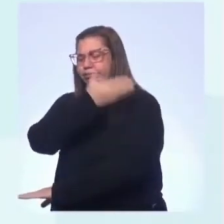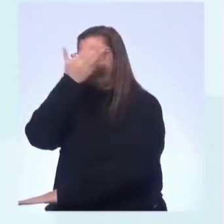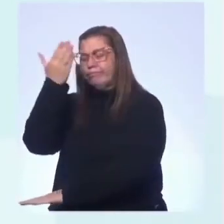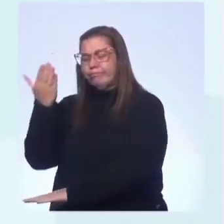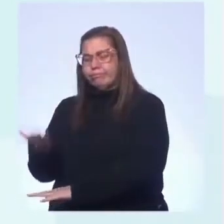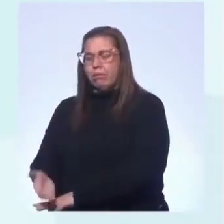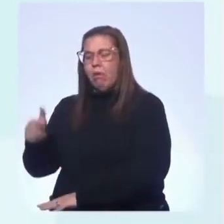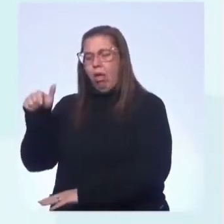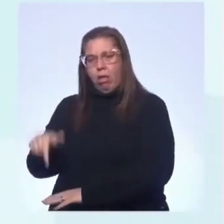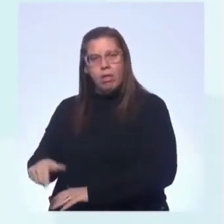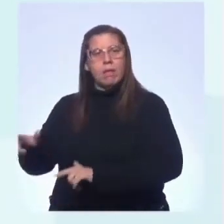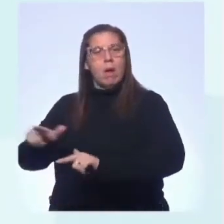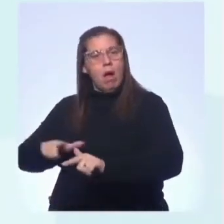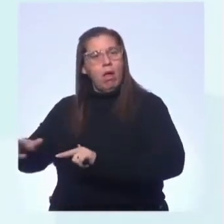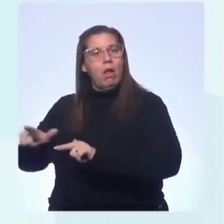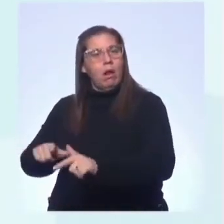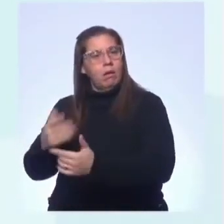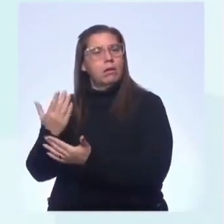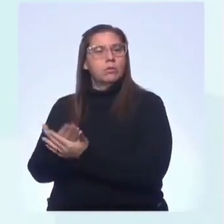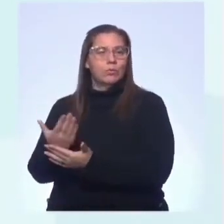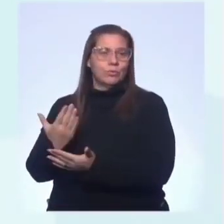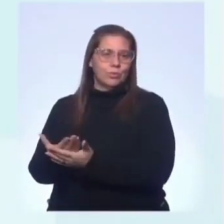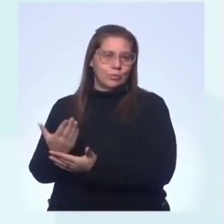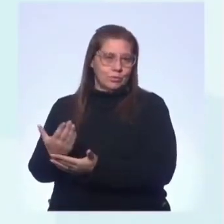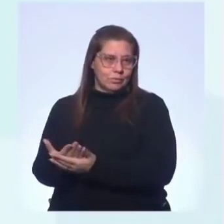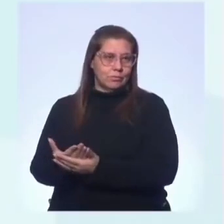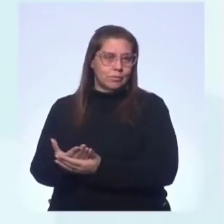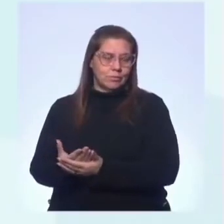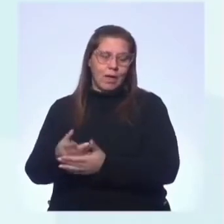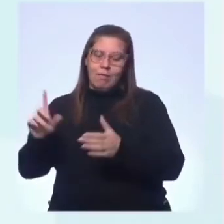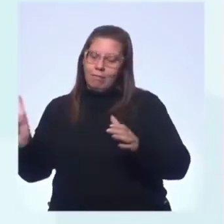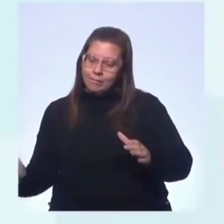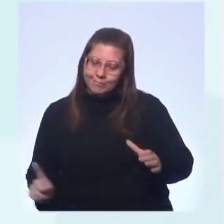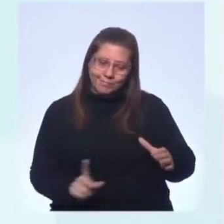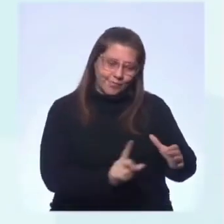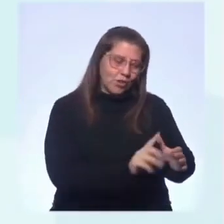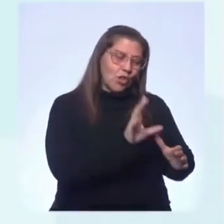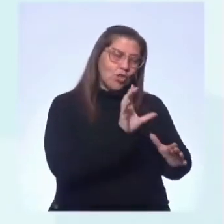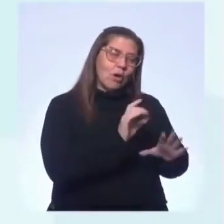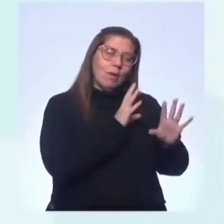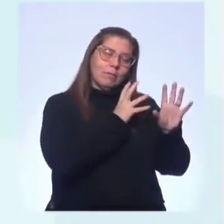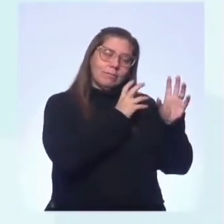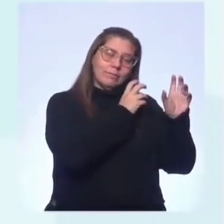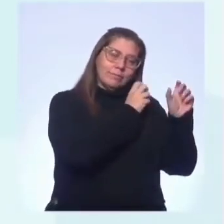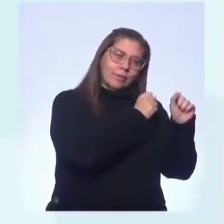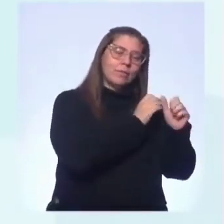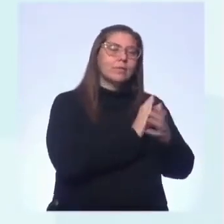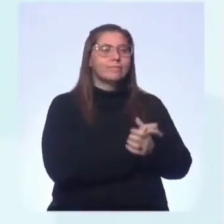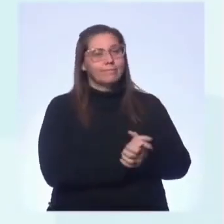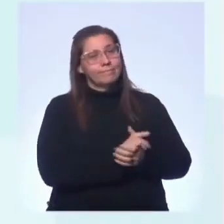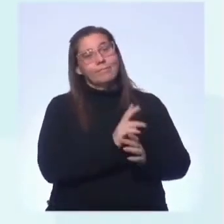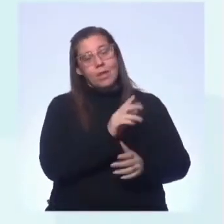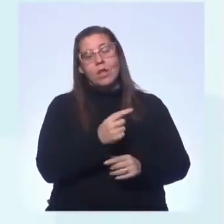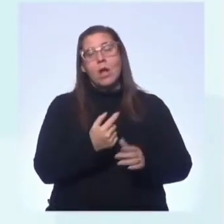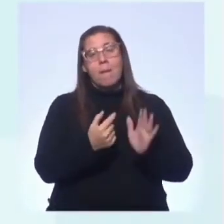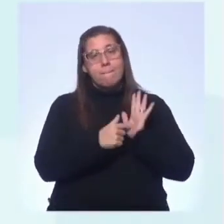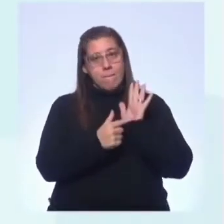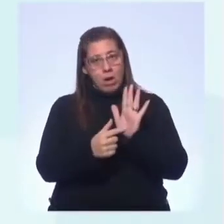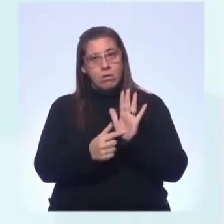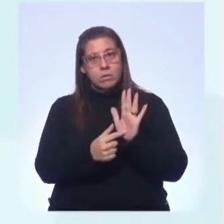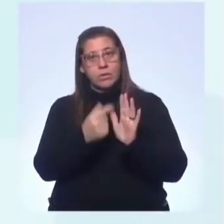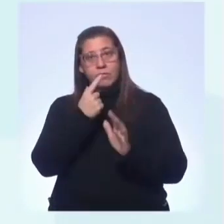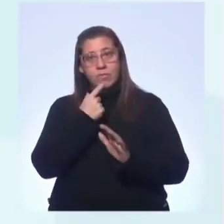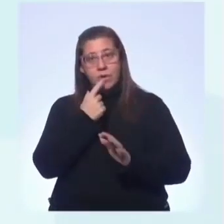na cidade na qual ela se deslocou, tá certo? Então aqui está em vermelho, é a principal cidade que recebe esse